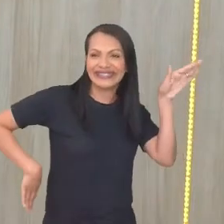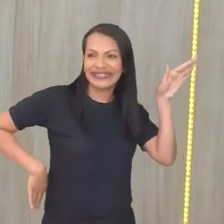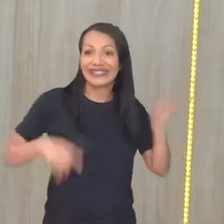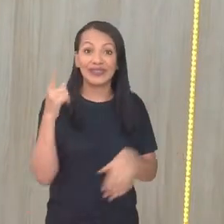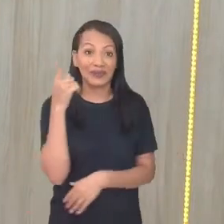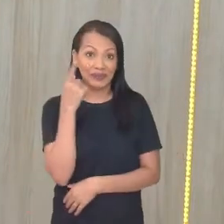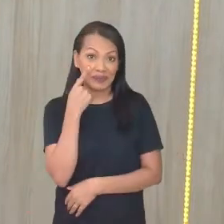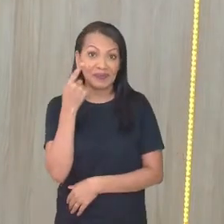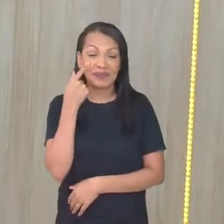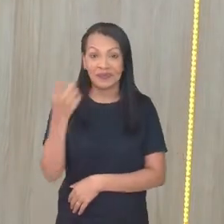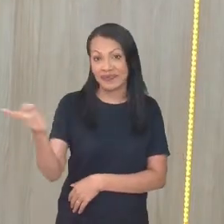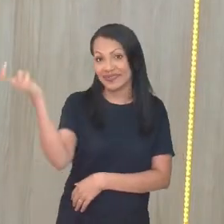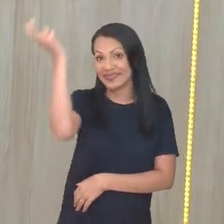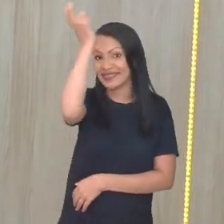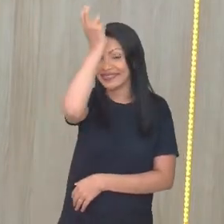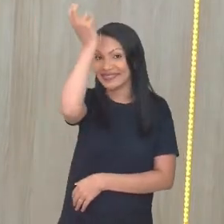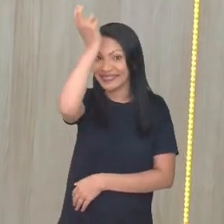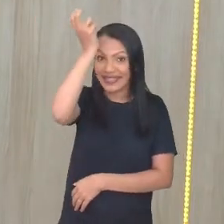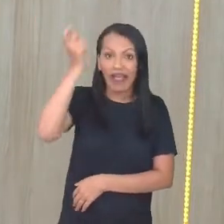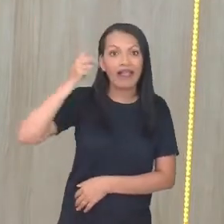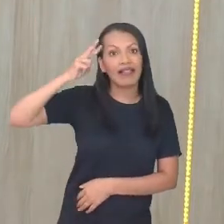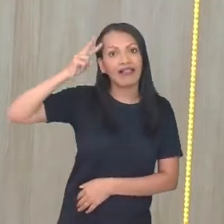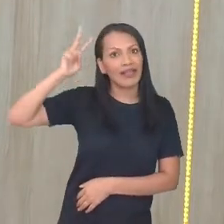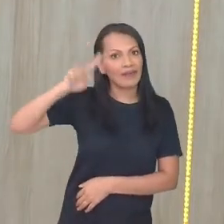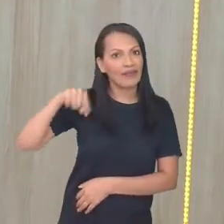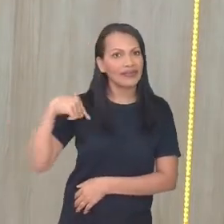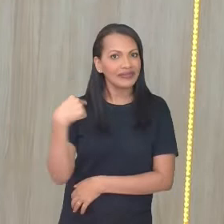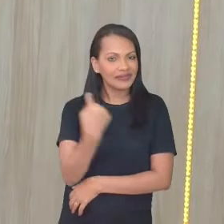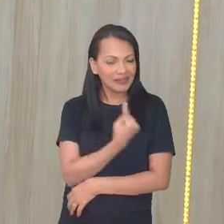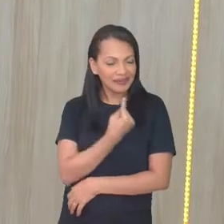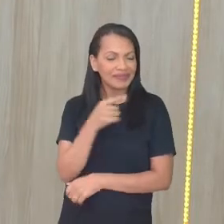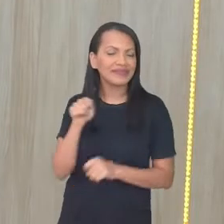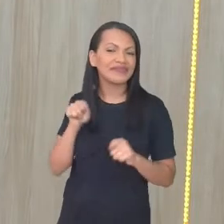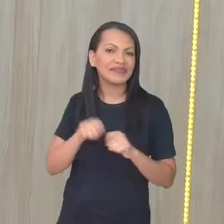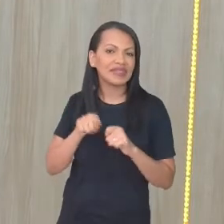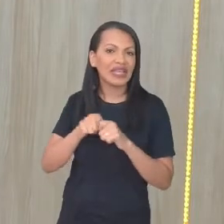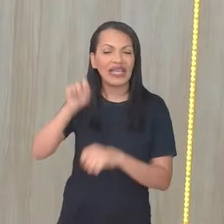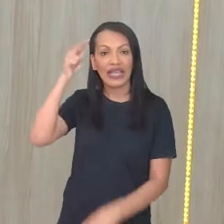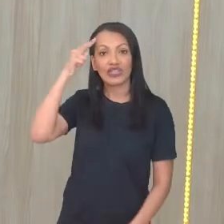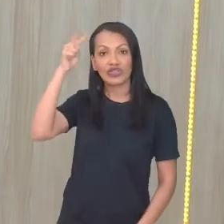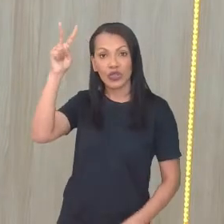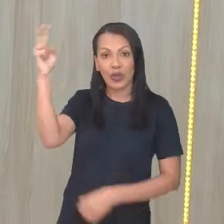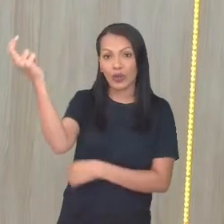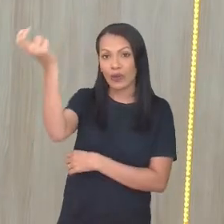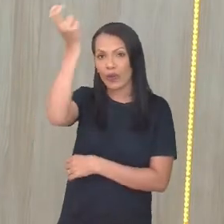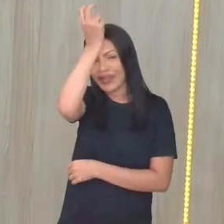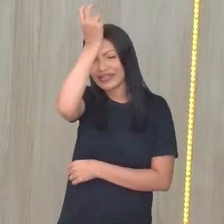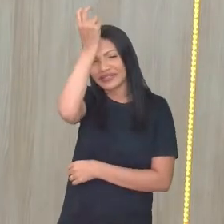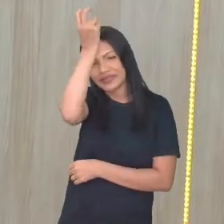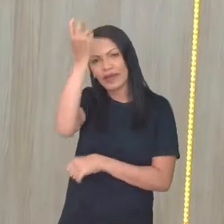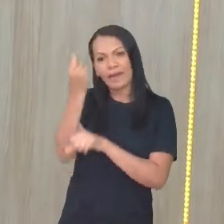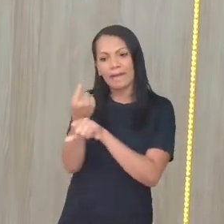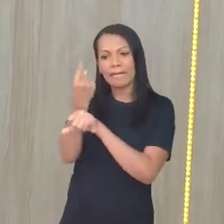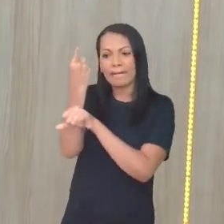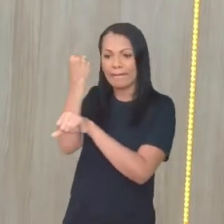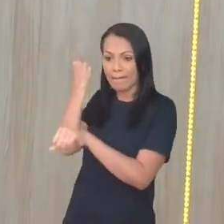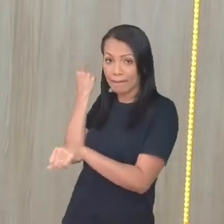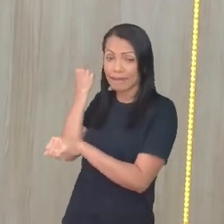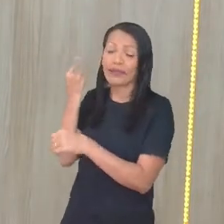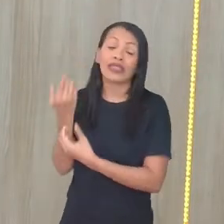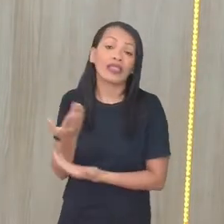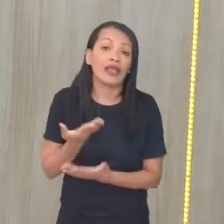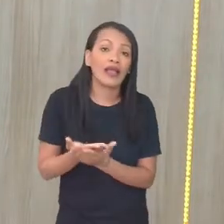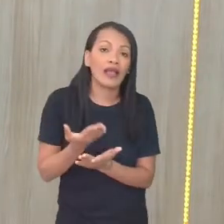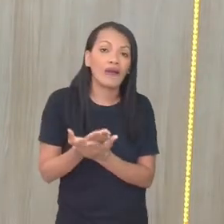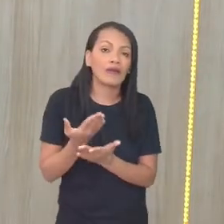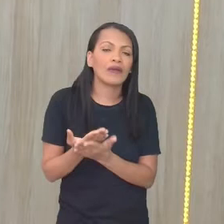egípcia lá, todo mundo deve estar lembrando porque a gente está trabalhando exatamente a história do Egito Antigo, né? Então na aula